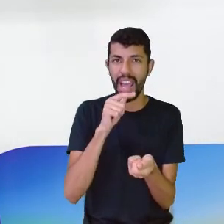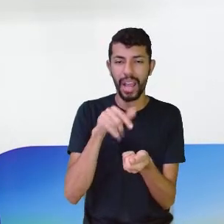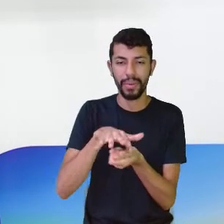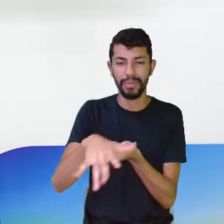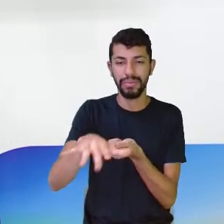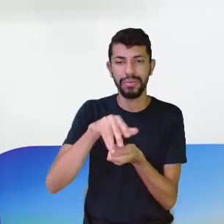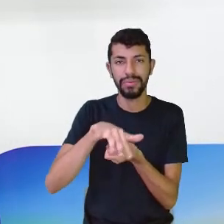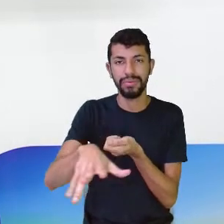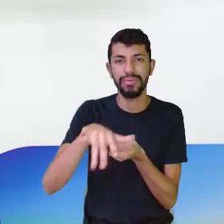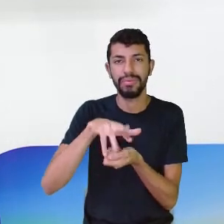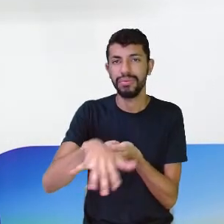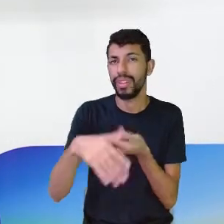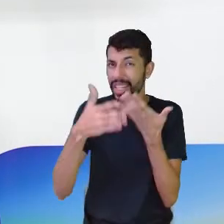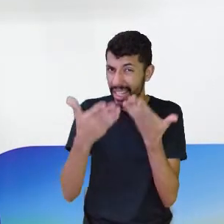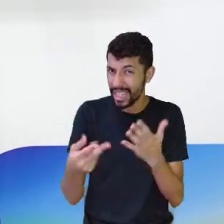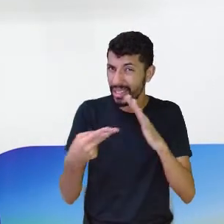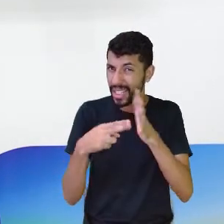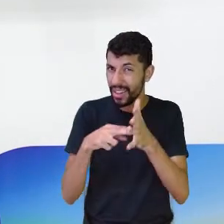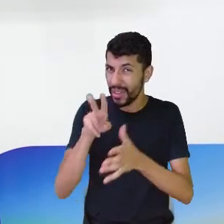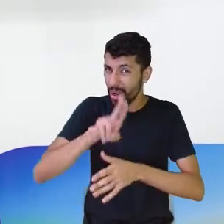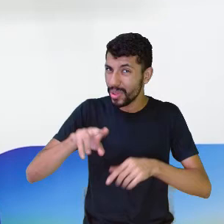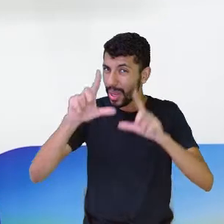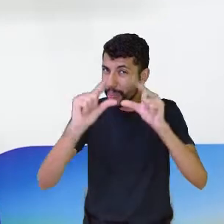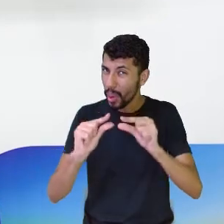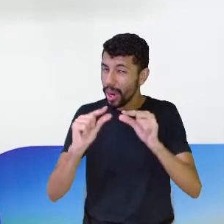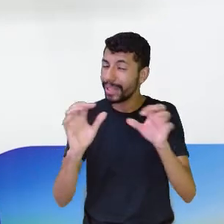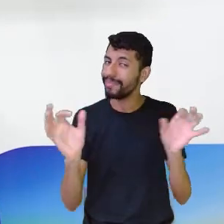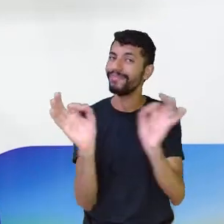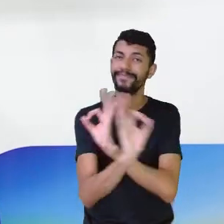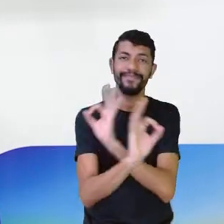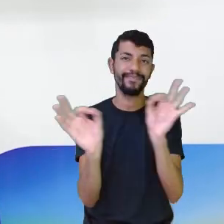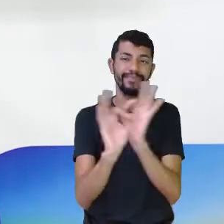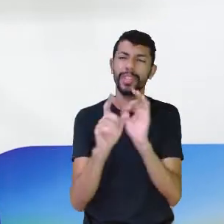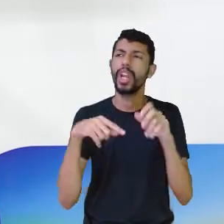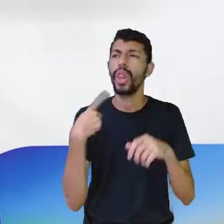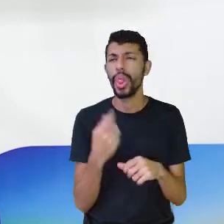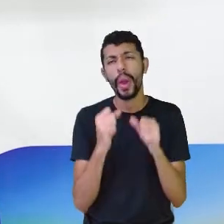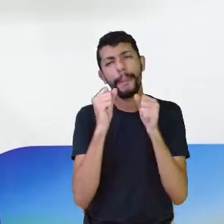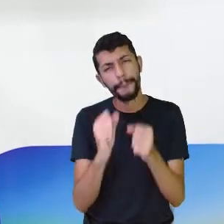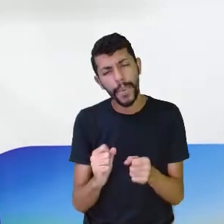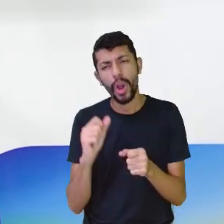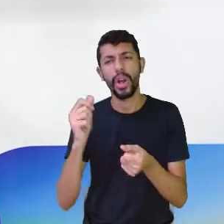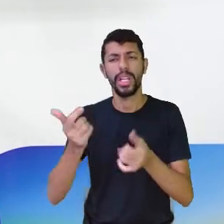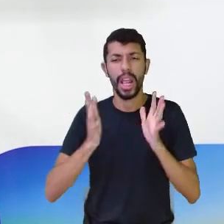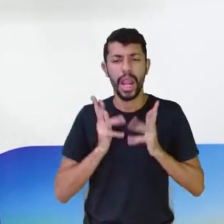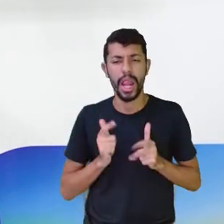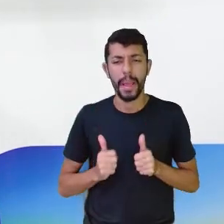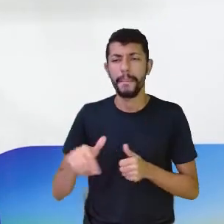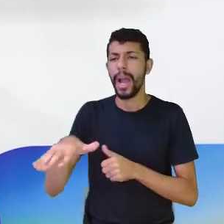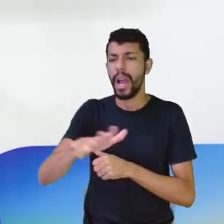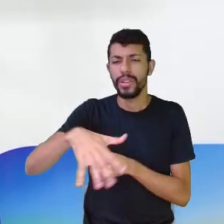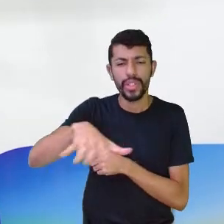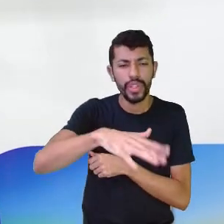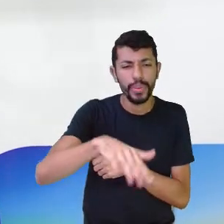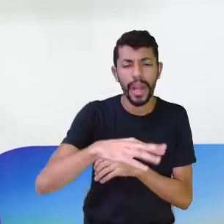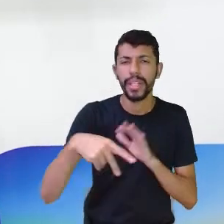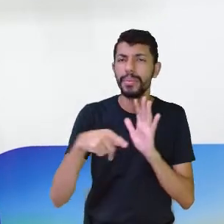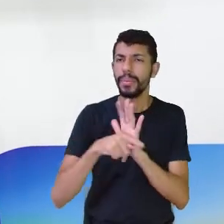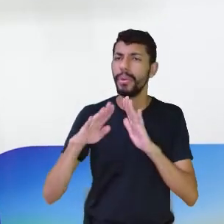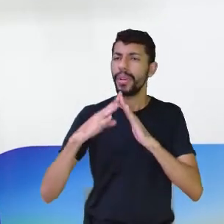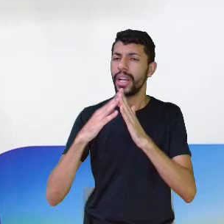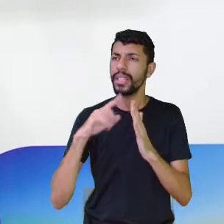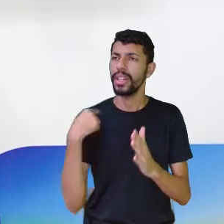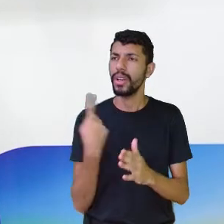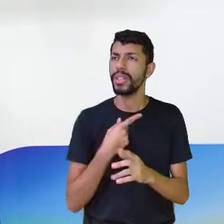lá. Será que isso é economizar? Não, né? Então a gente pode lavar a calçada, lavar outros espaços da nossa casa, por exemplo,